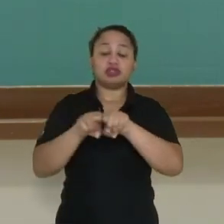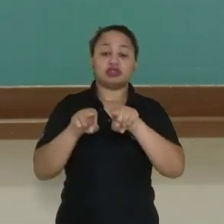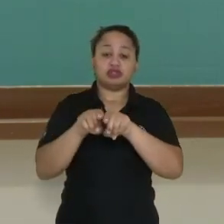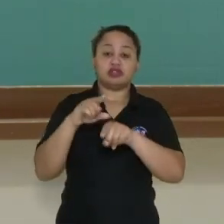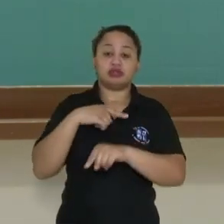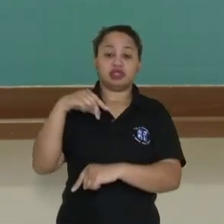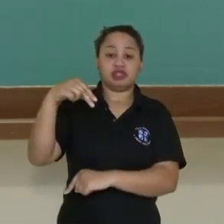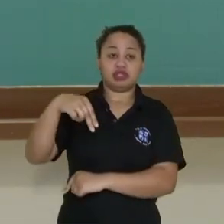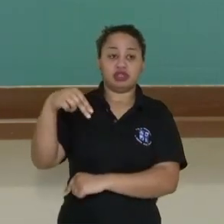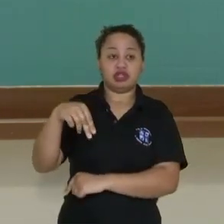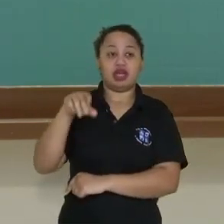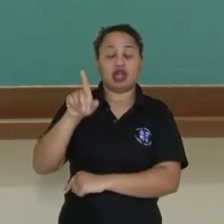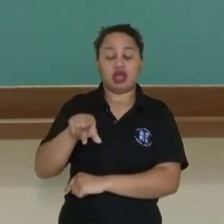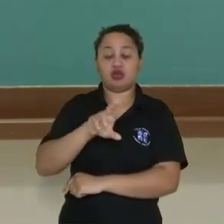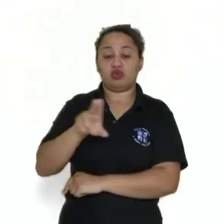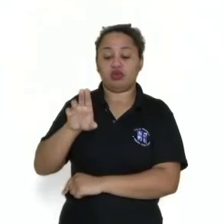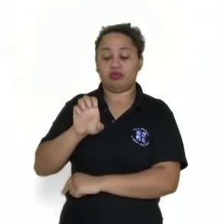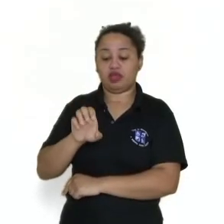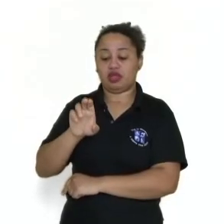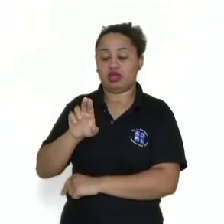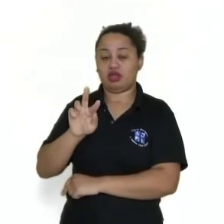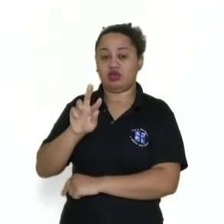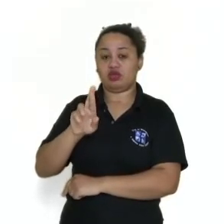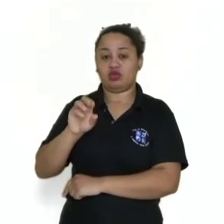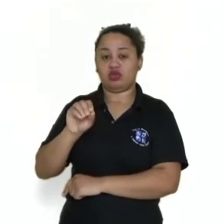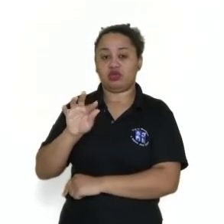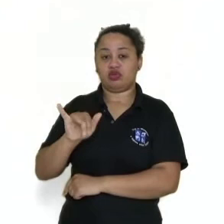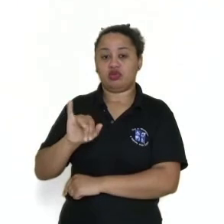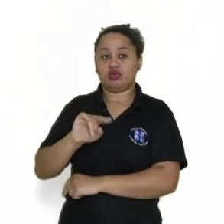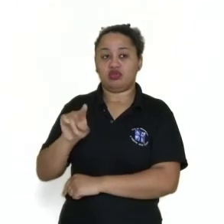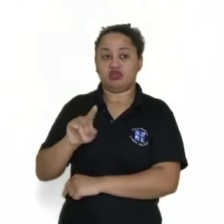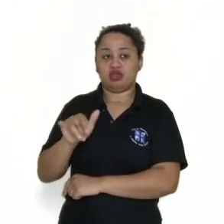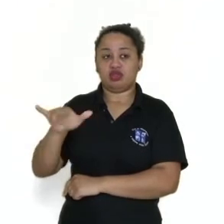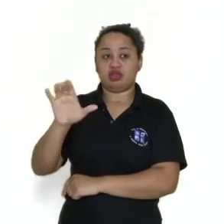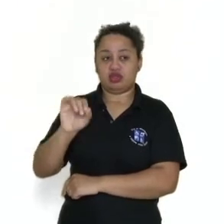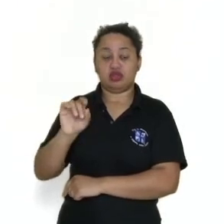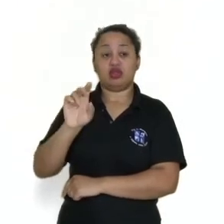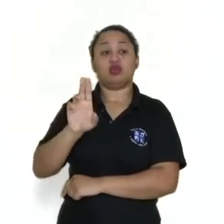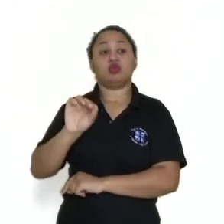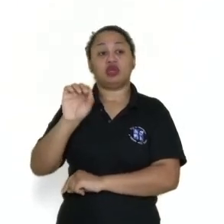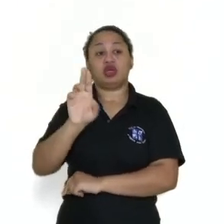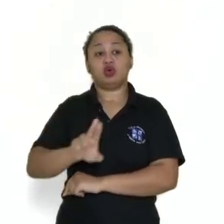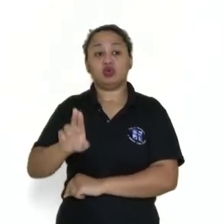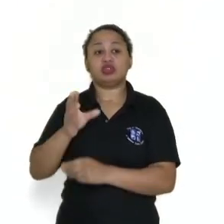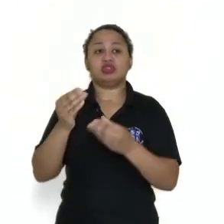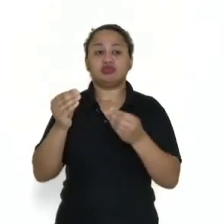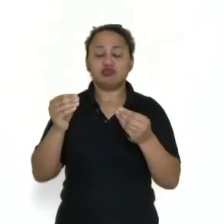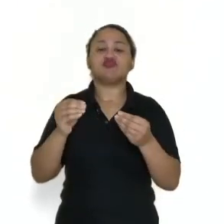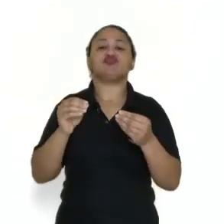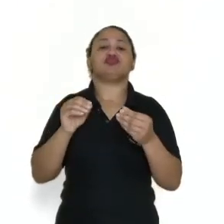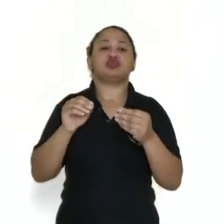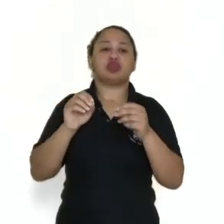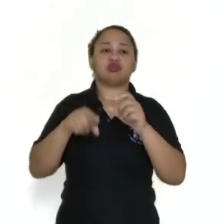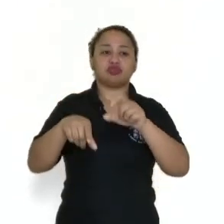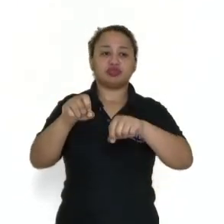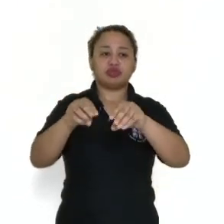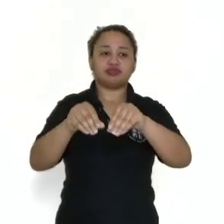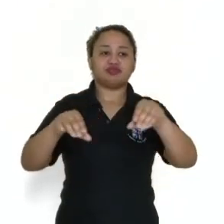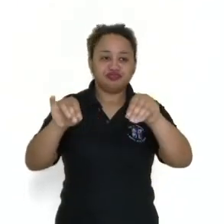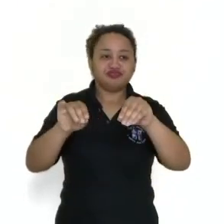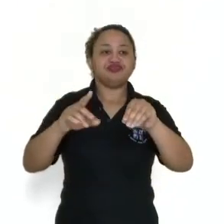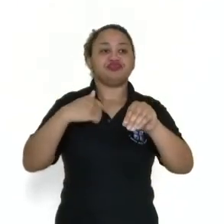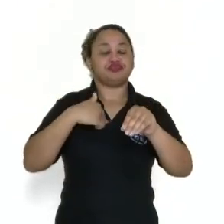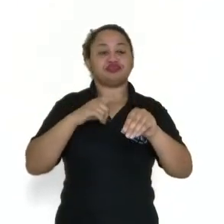chamada eutrofização, tá, gente? Então o excesso de fertilizantes artificiais ricos em nitrogênio e fósforo, não